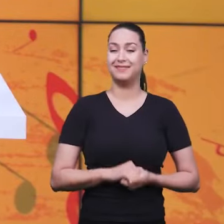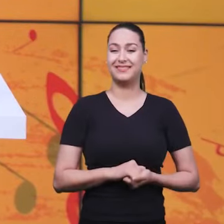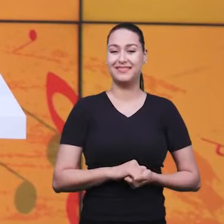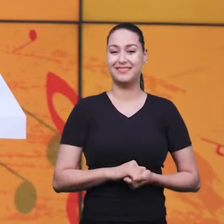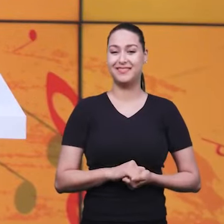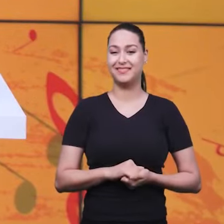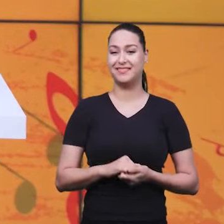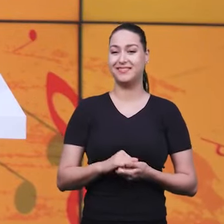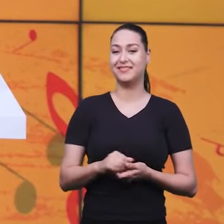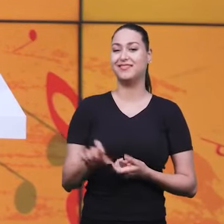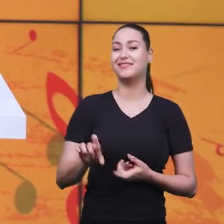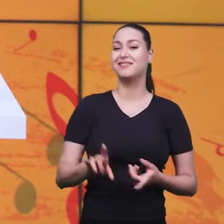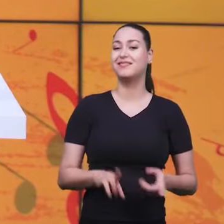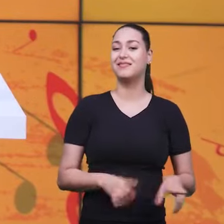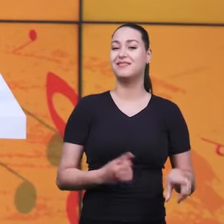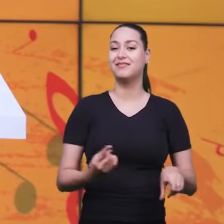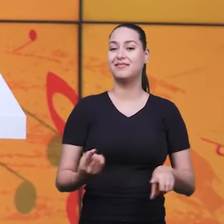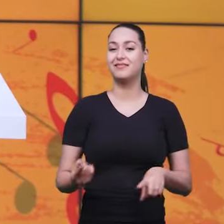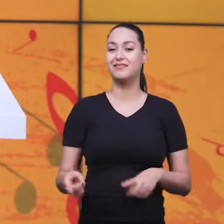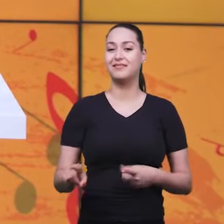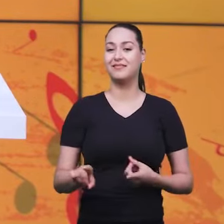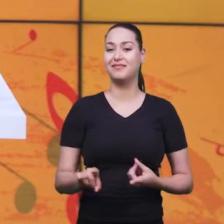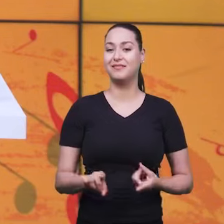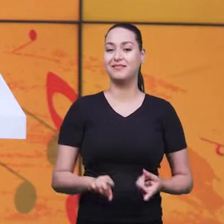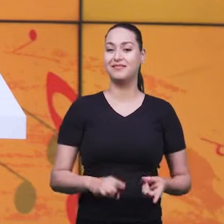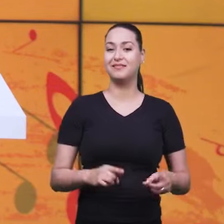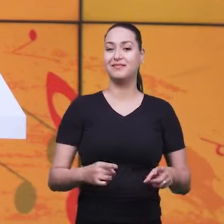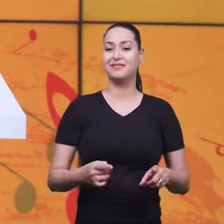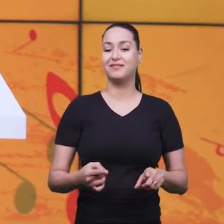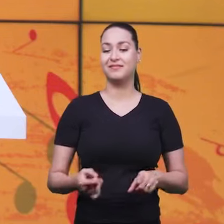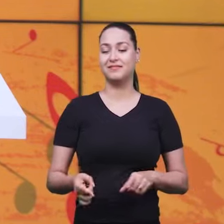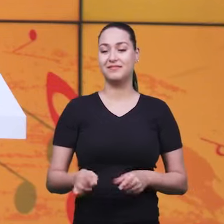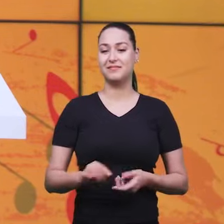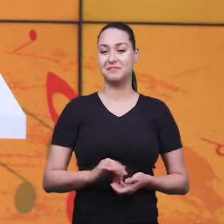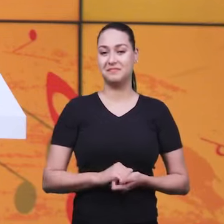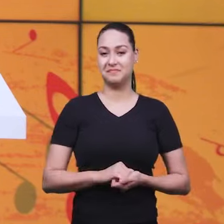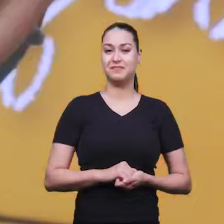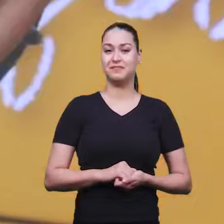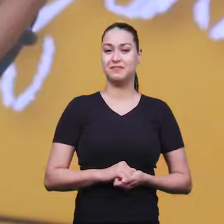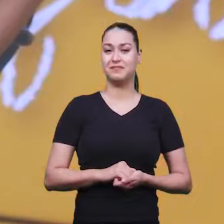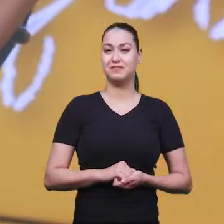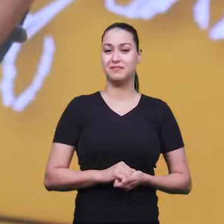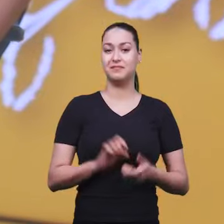agora tocar junto com o louvor. Vamos lá?